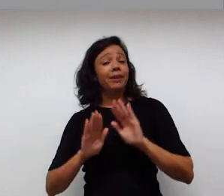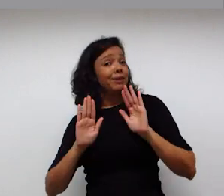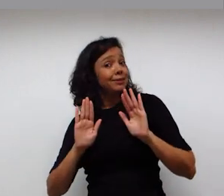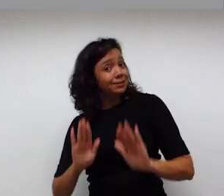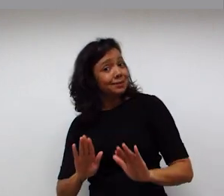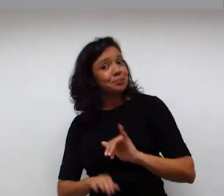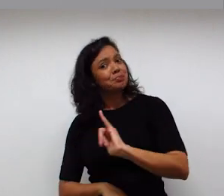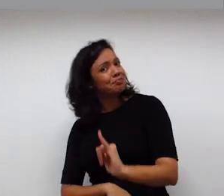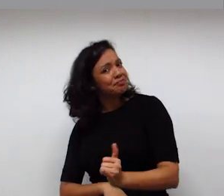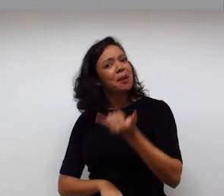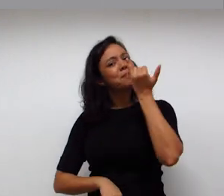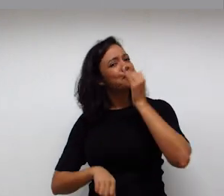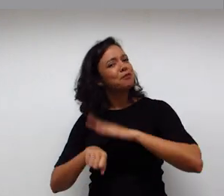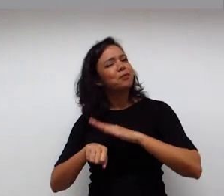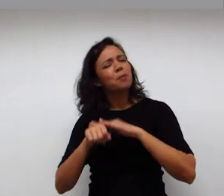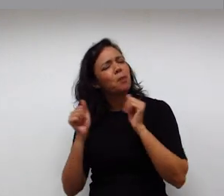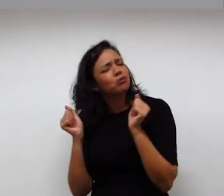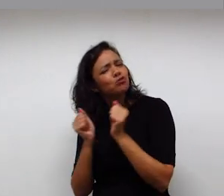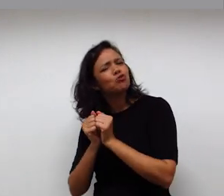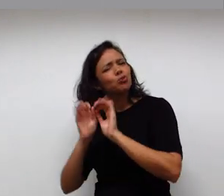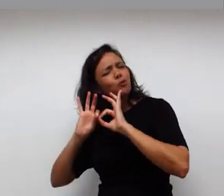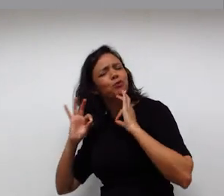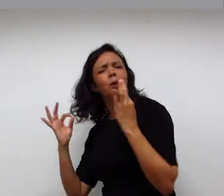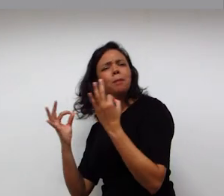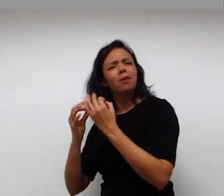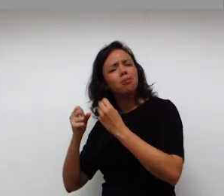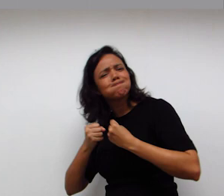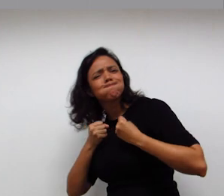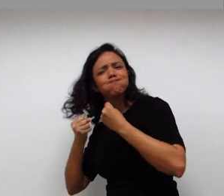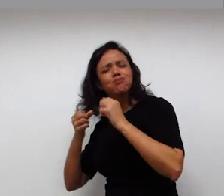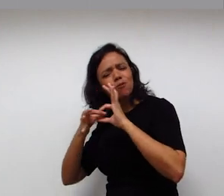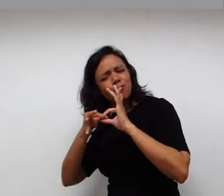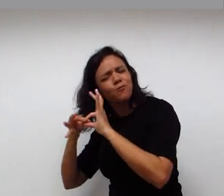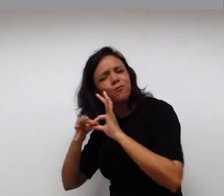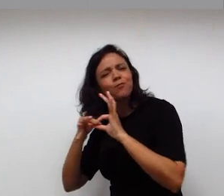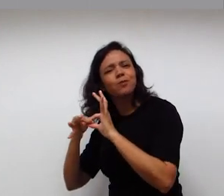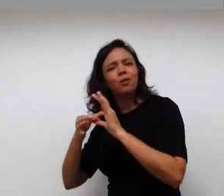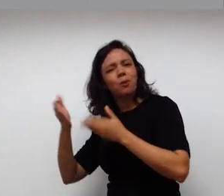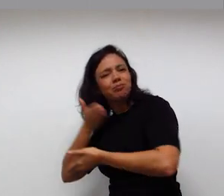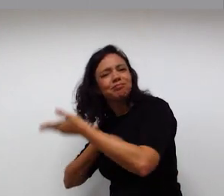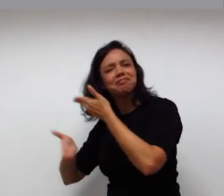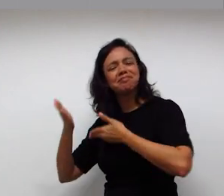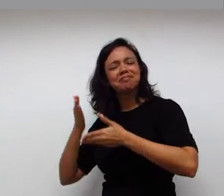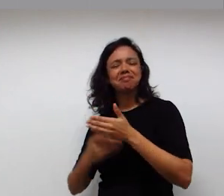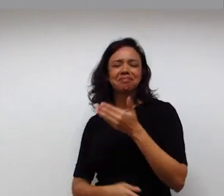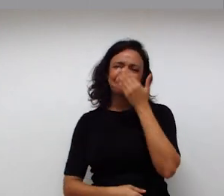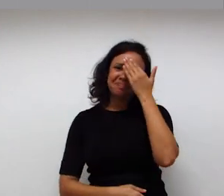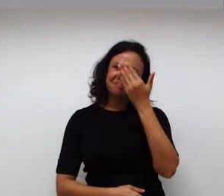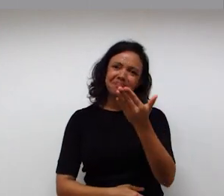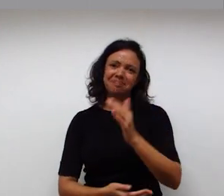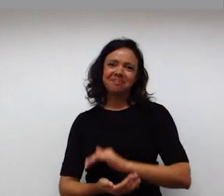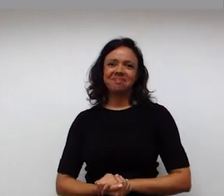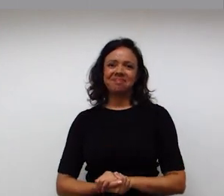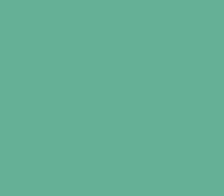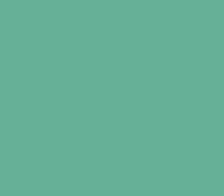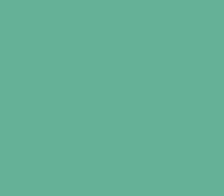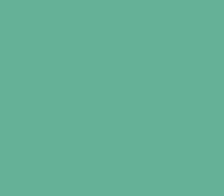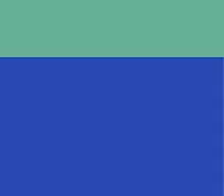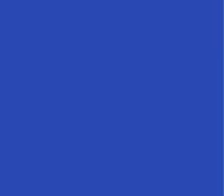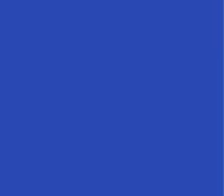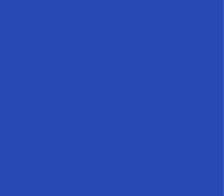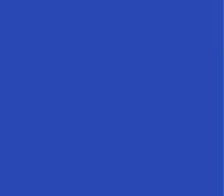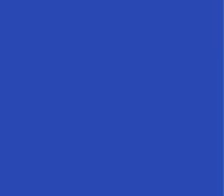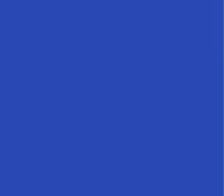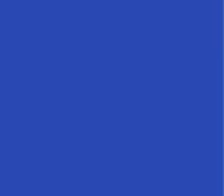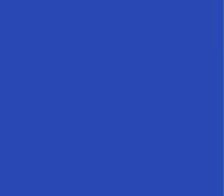Então, minha gente, aproveitem o momento junto à família para fortalecer ainda mais o vínculo entre vocês. Obrigada!